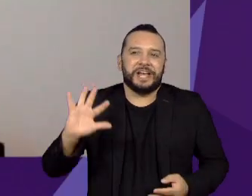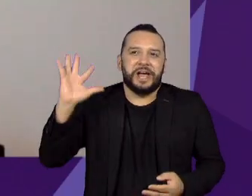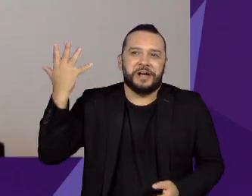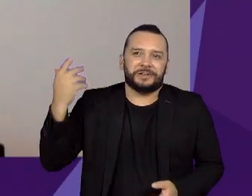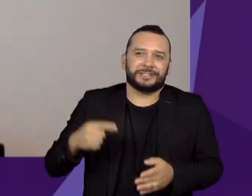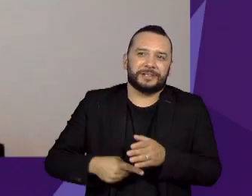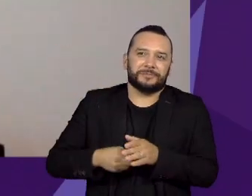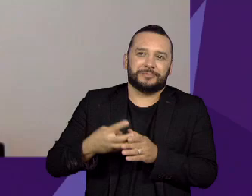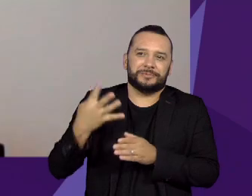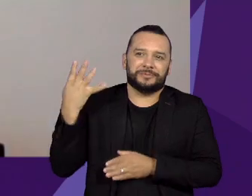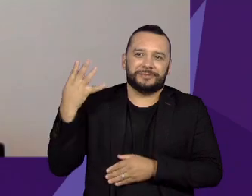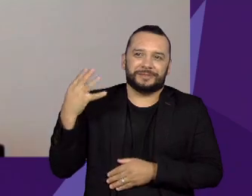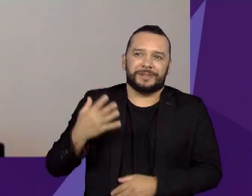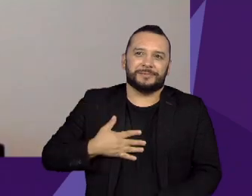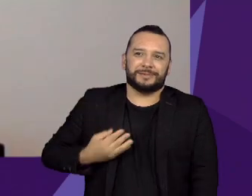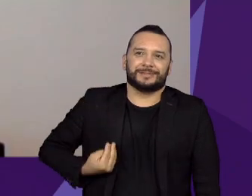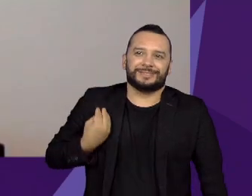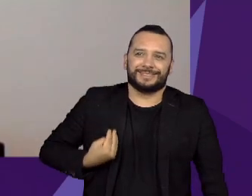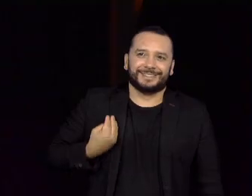vezes na minha vida.